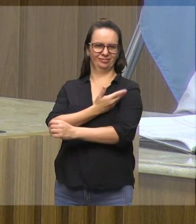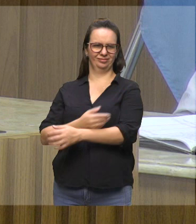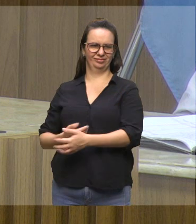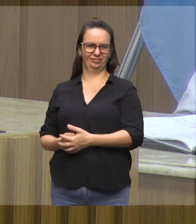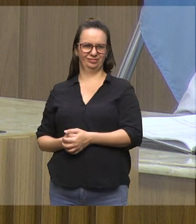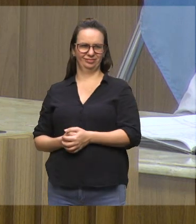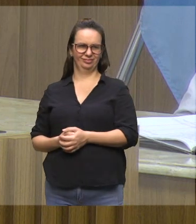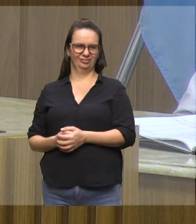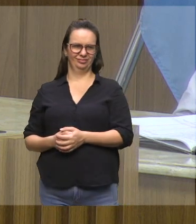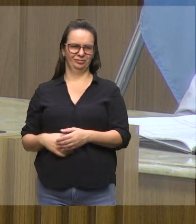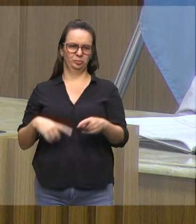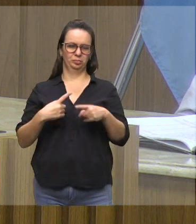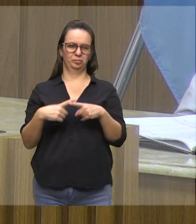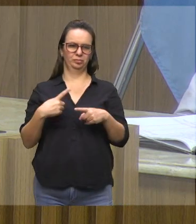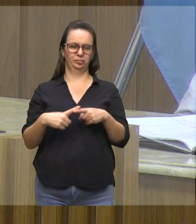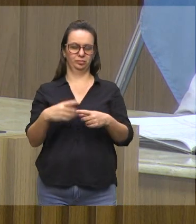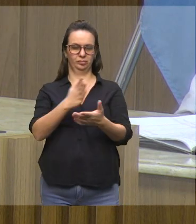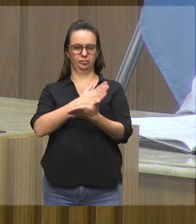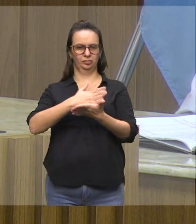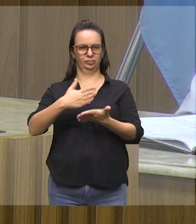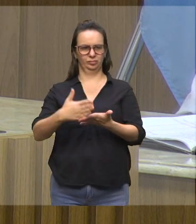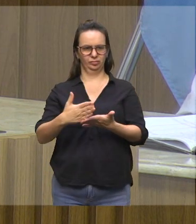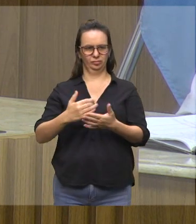porque no início do nosso mandato,